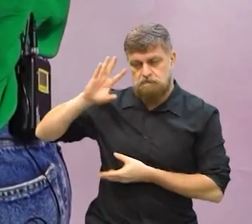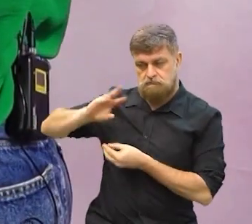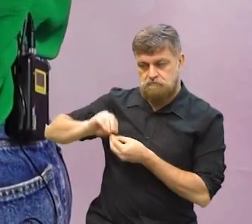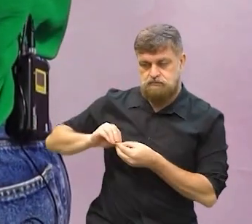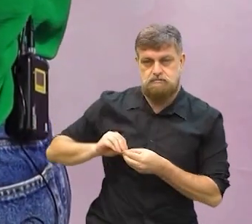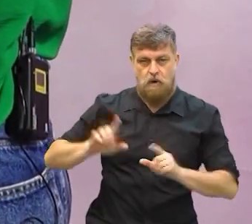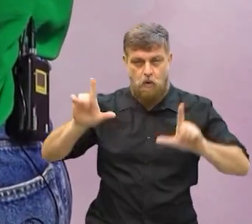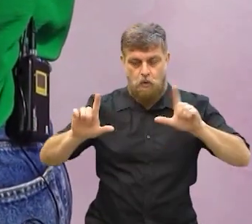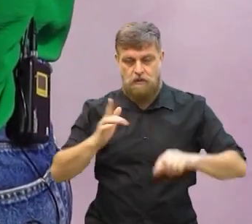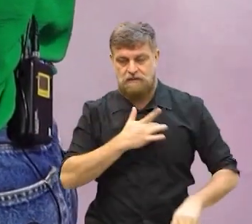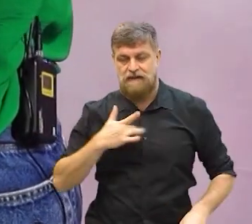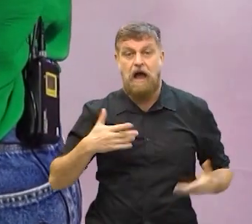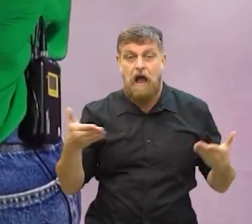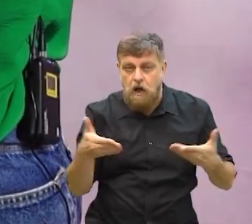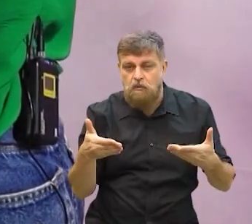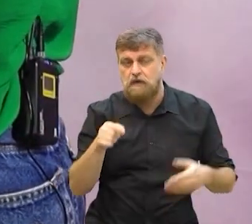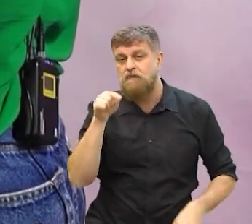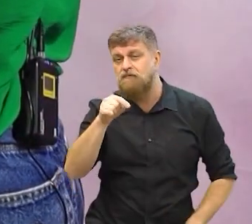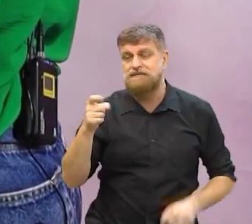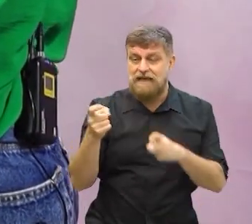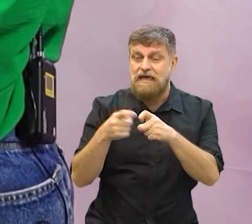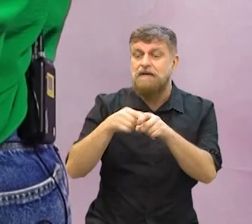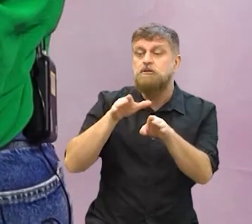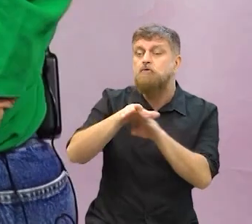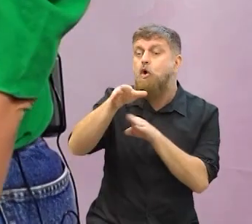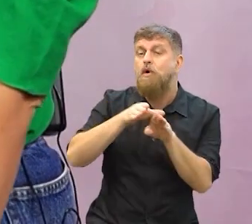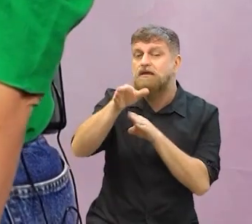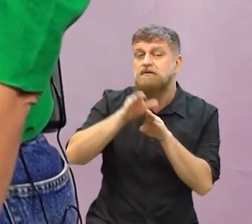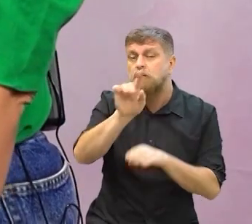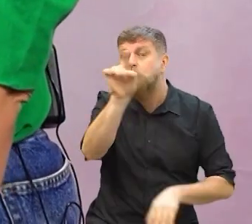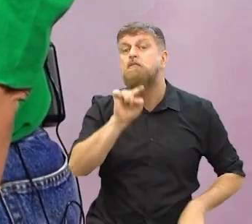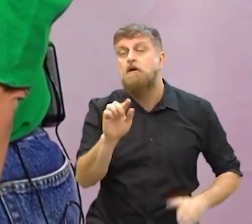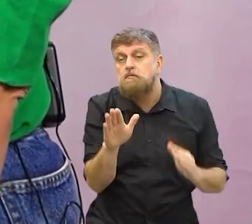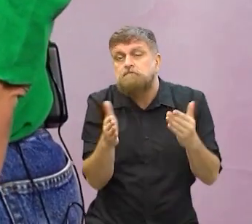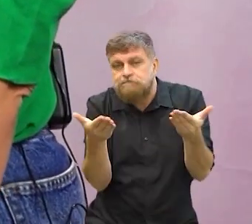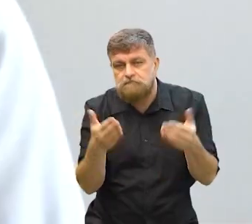gente encerrar aqui o quadro Saúde Agora, qual que é a orientação que o senhor dá?